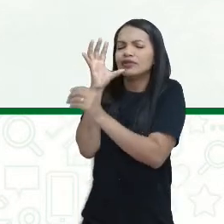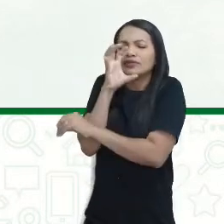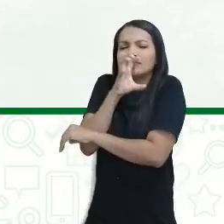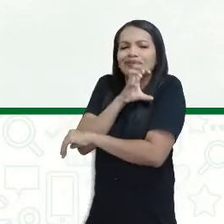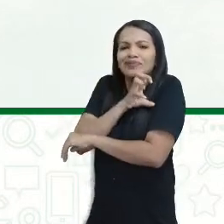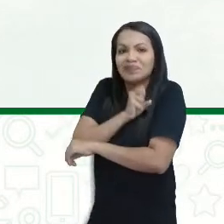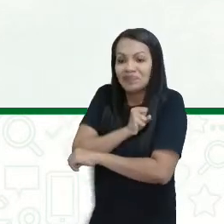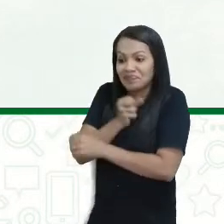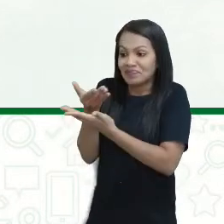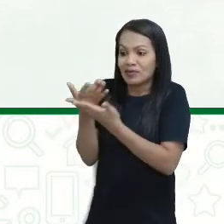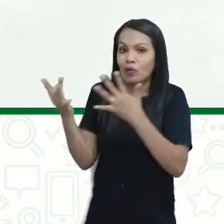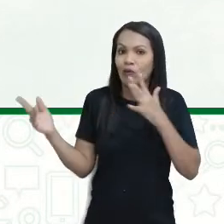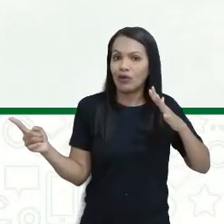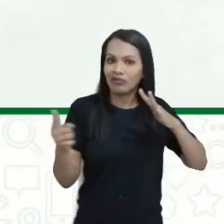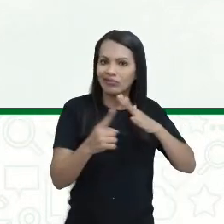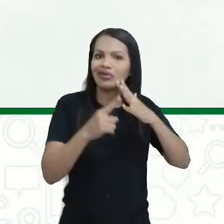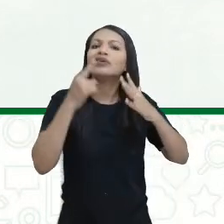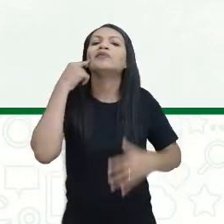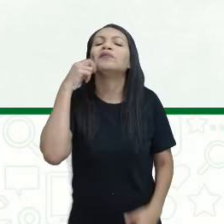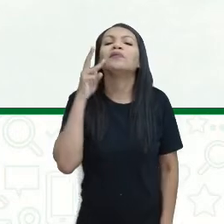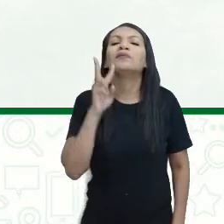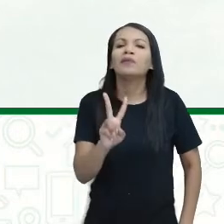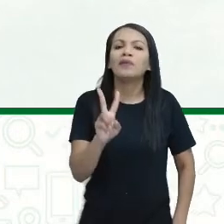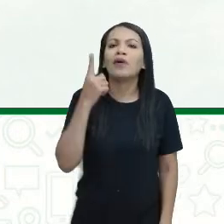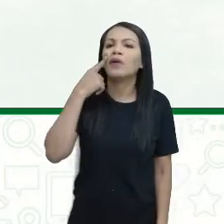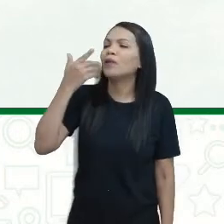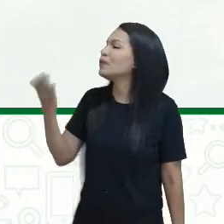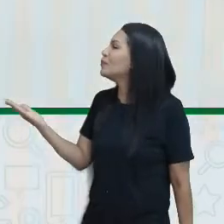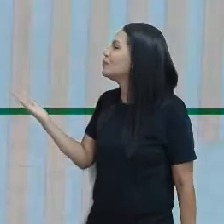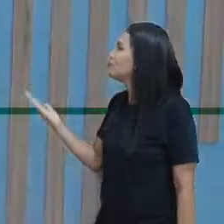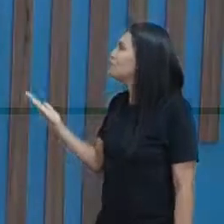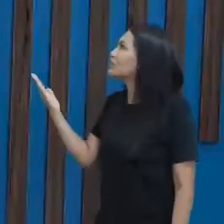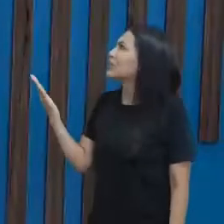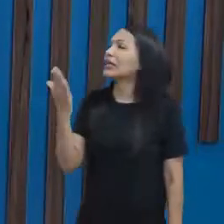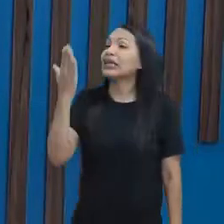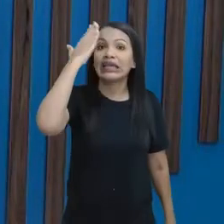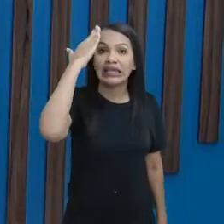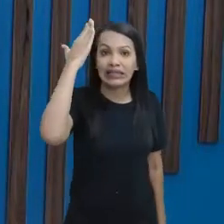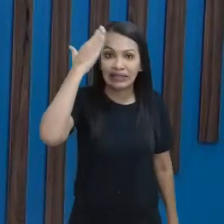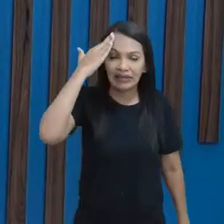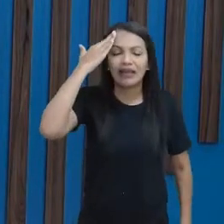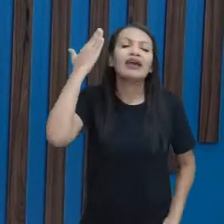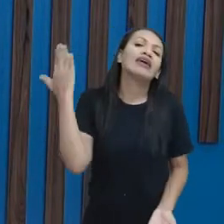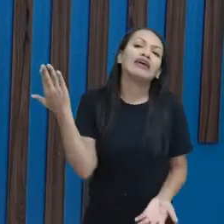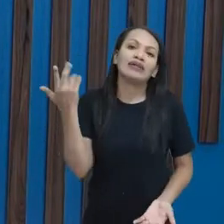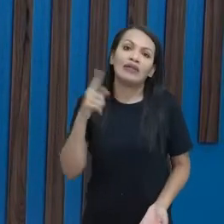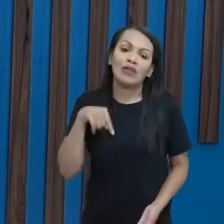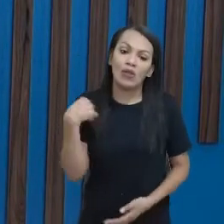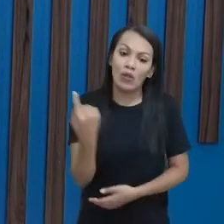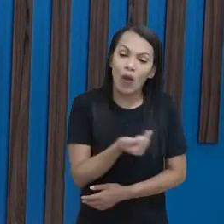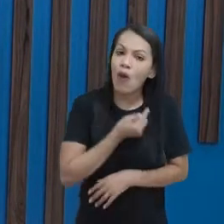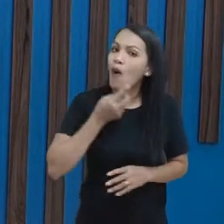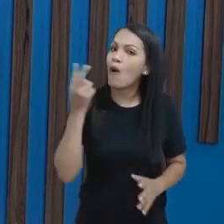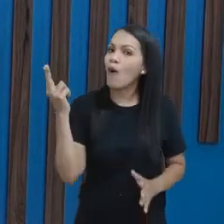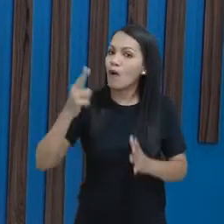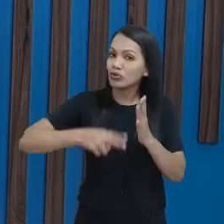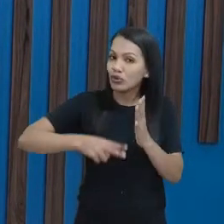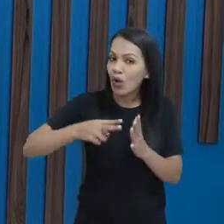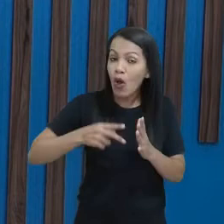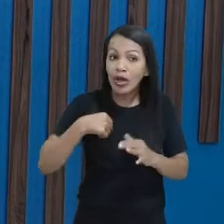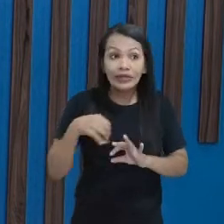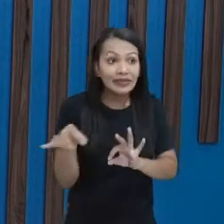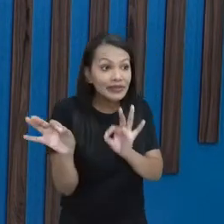desfecho. E aí eu trouxe essa ilustração porque a gente entende bem, porque a gente como leitor, né, como espectador, a